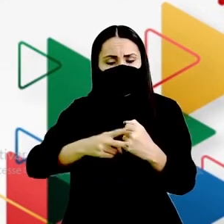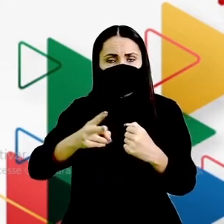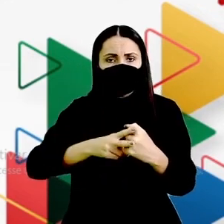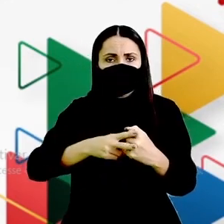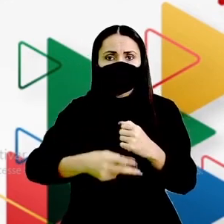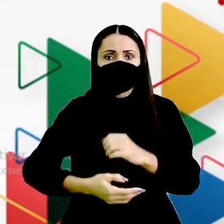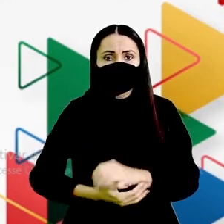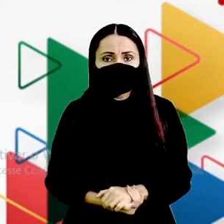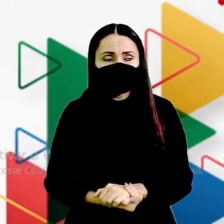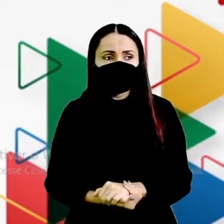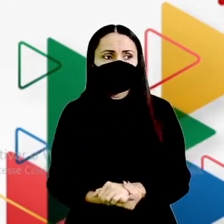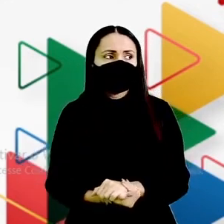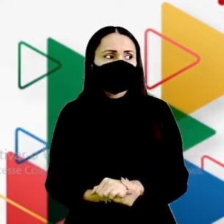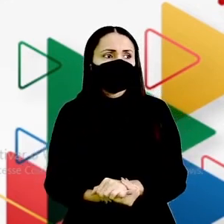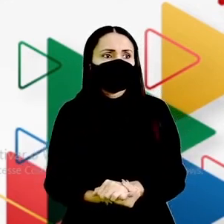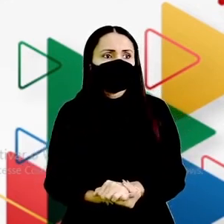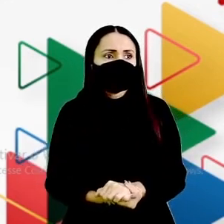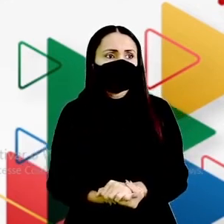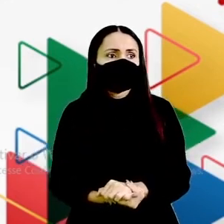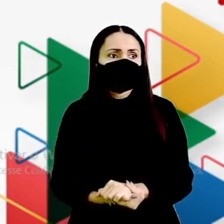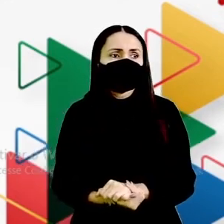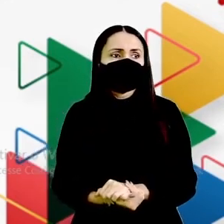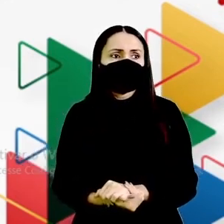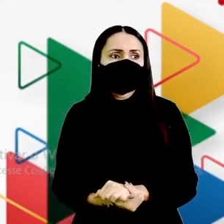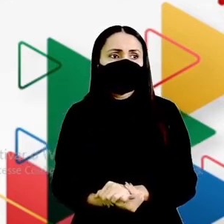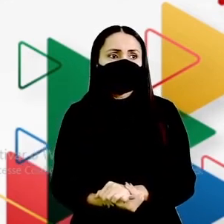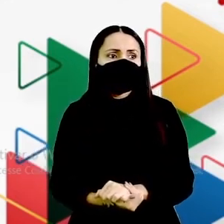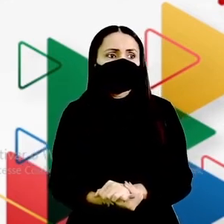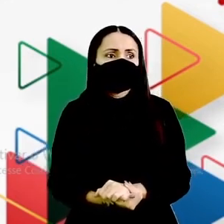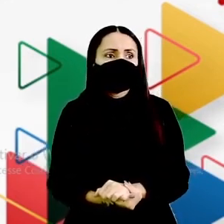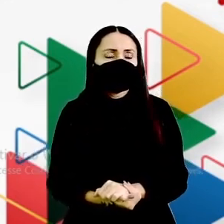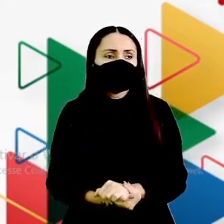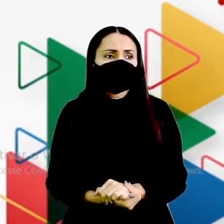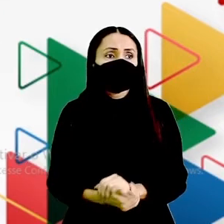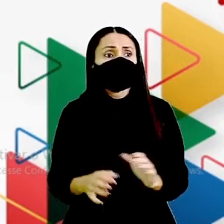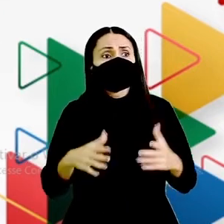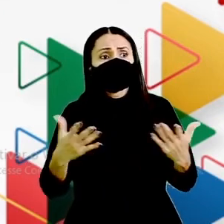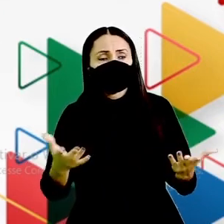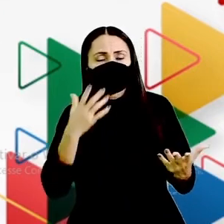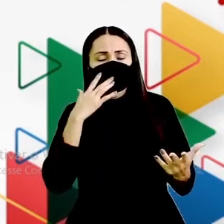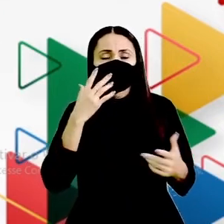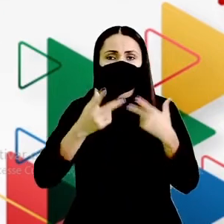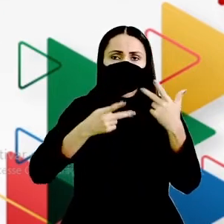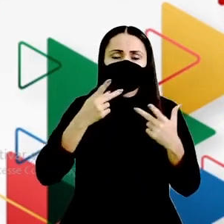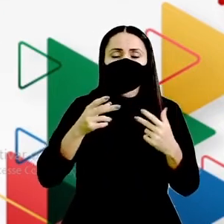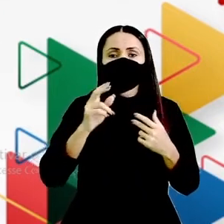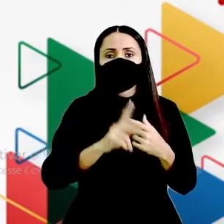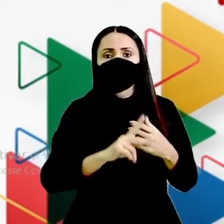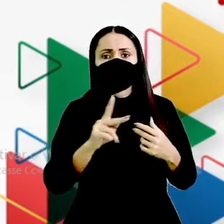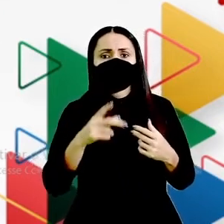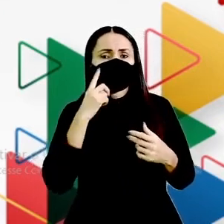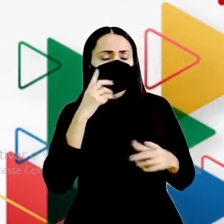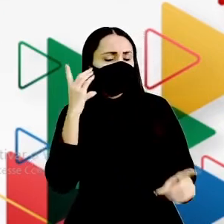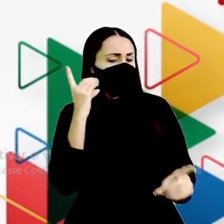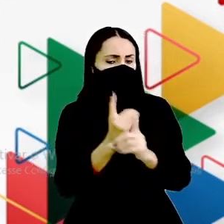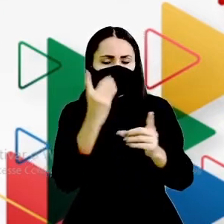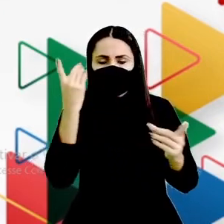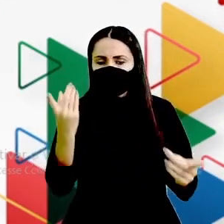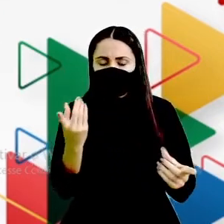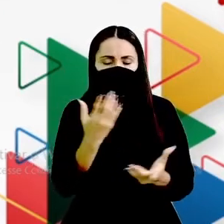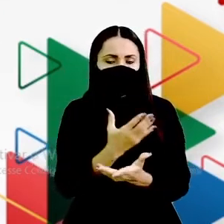ali de meso, do latim, que vai significar meio. Então, quando eu digo, professor, não encontrei o livro, mas